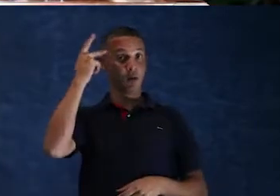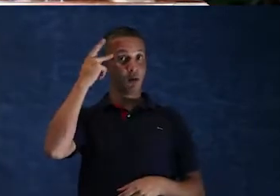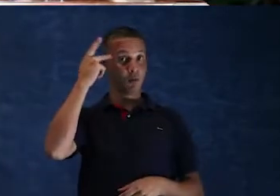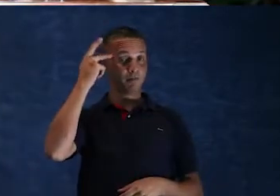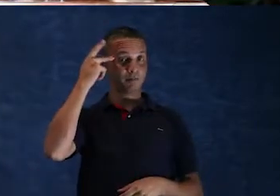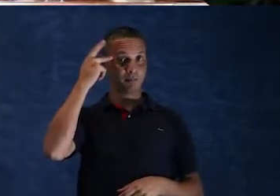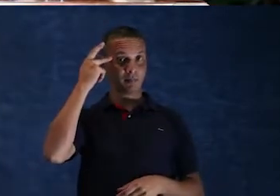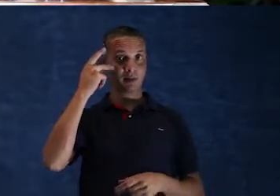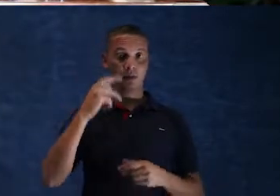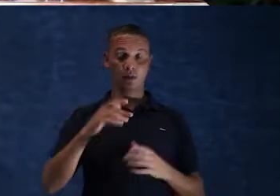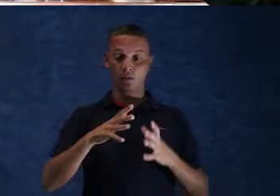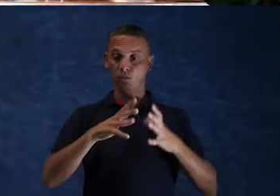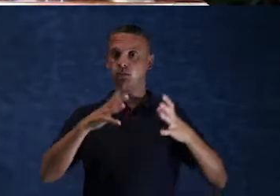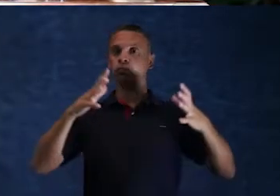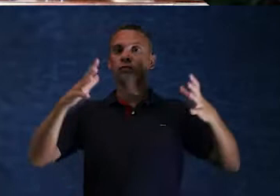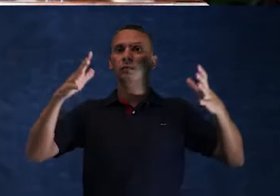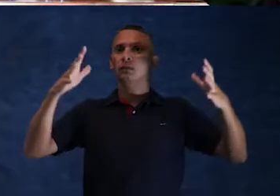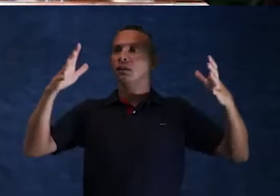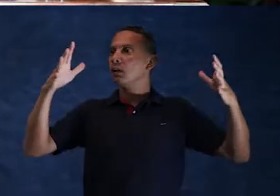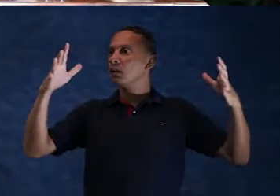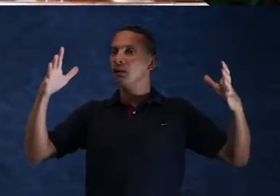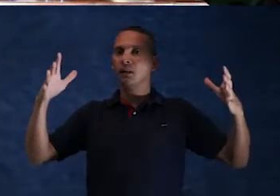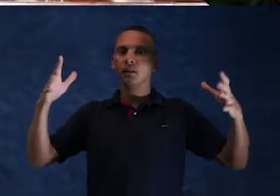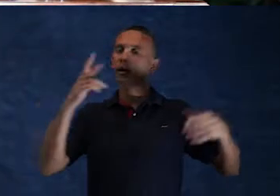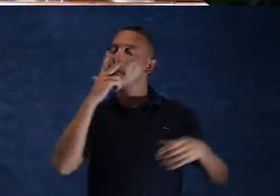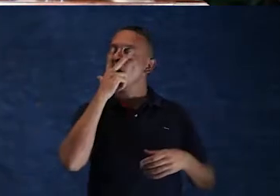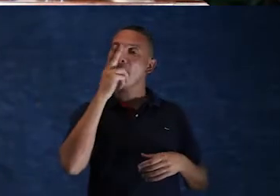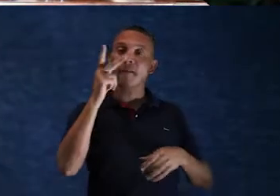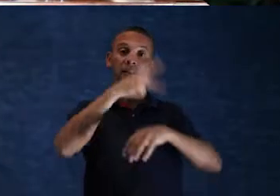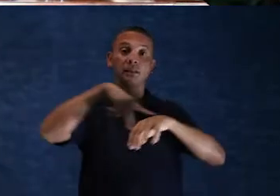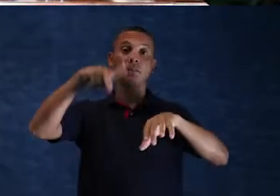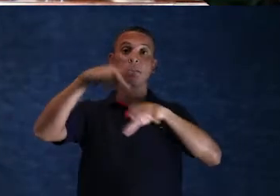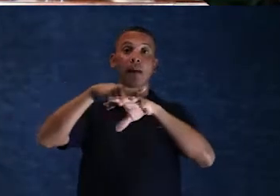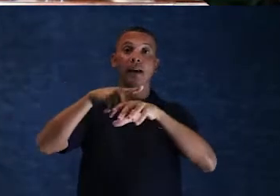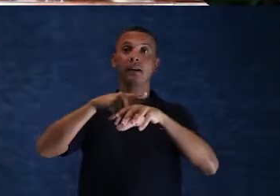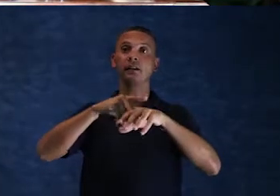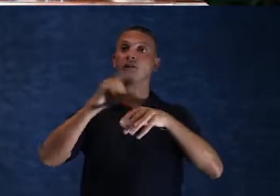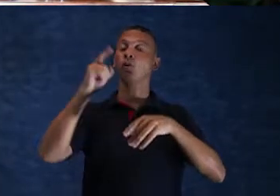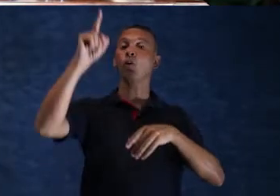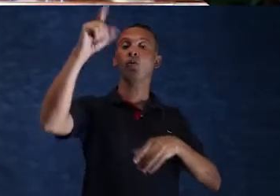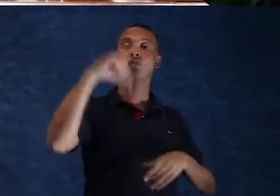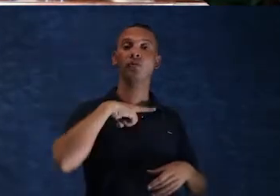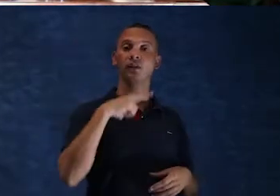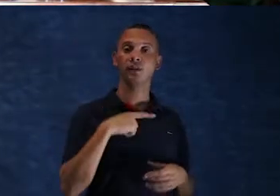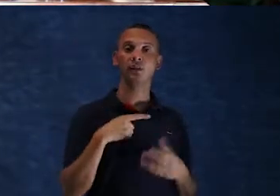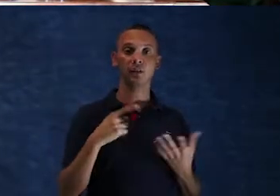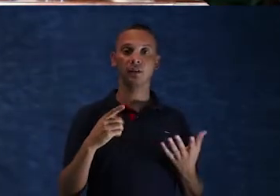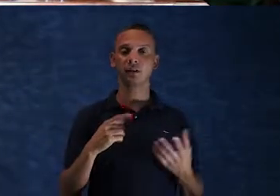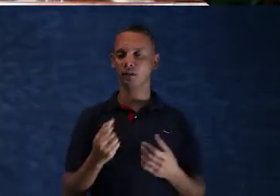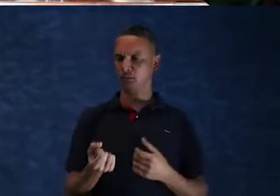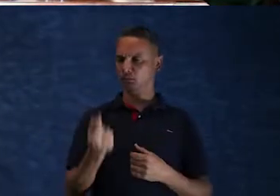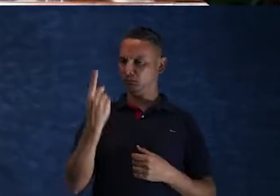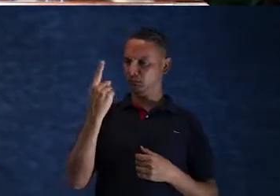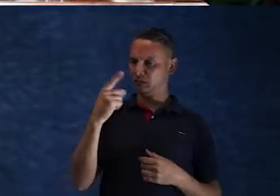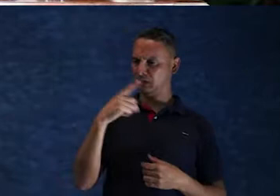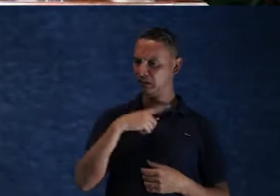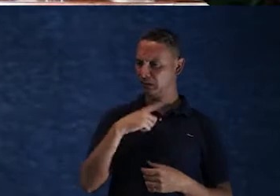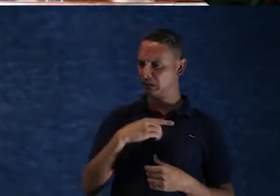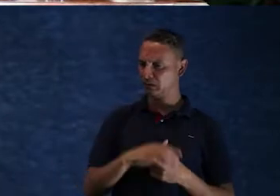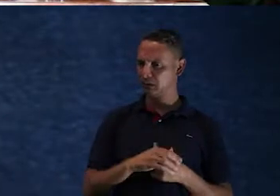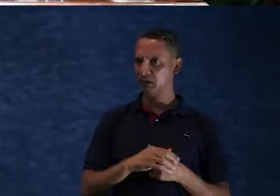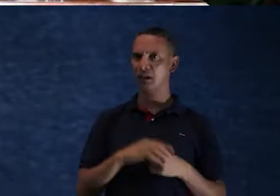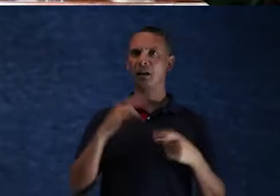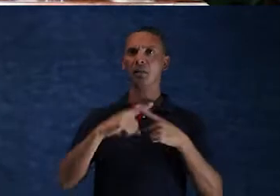vê, agiganta-se e adquire foros de um país distante. Marca a adjetivação não só o estranhamento advindo de